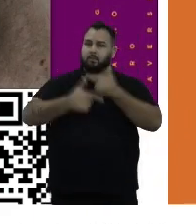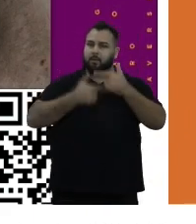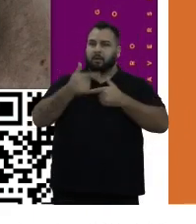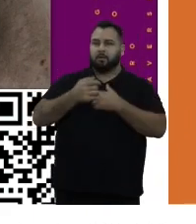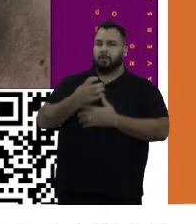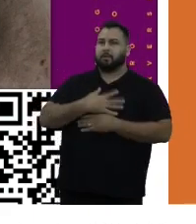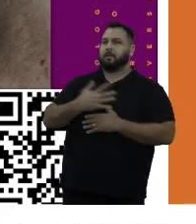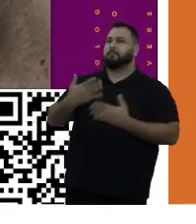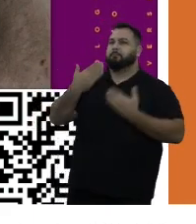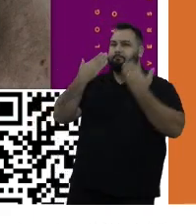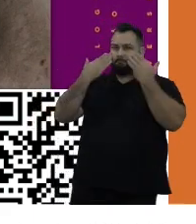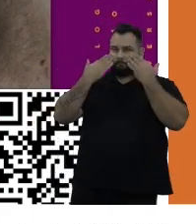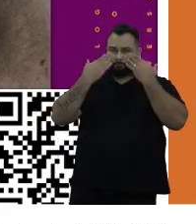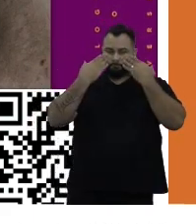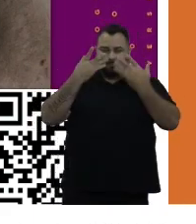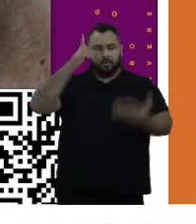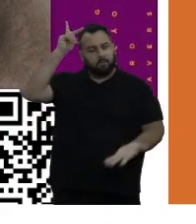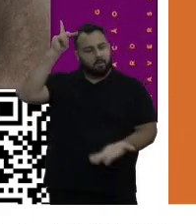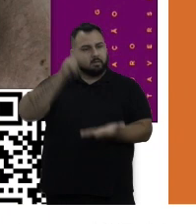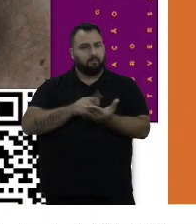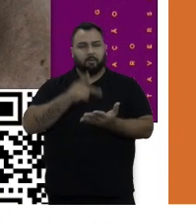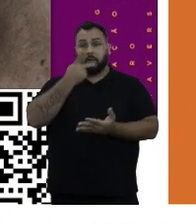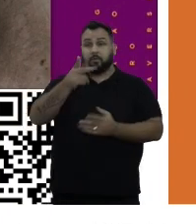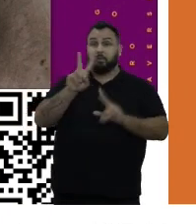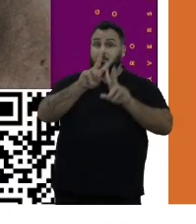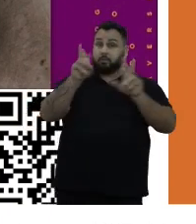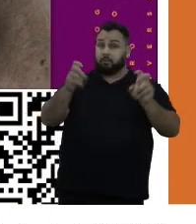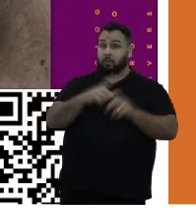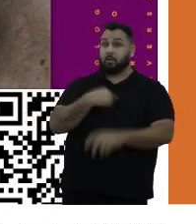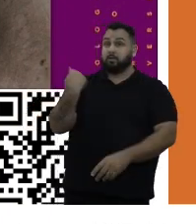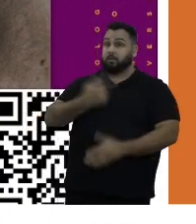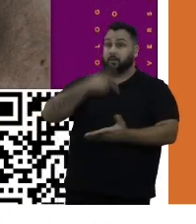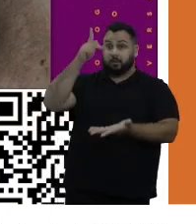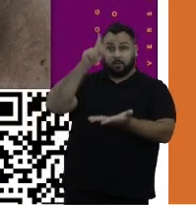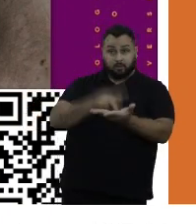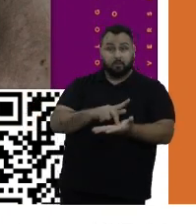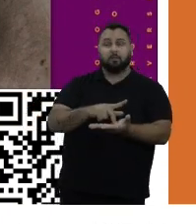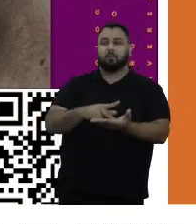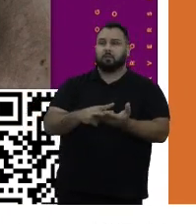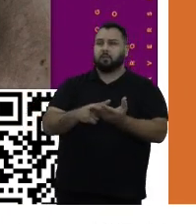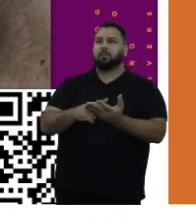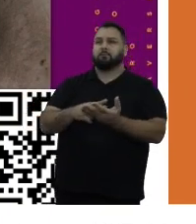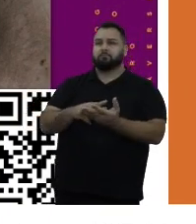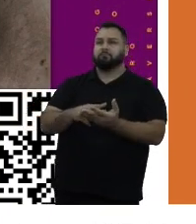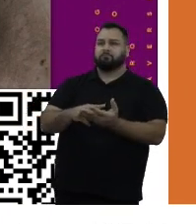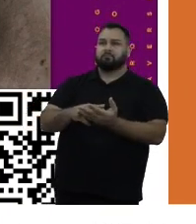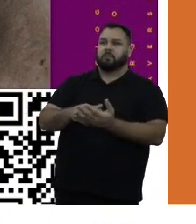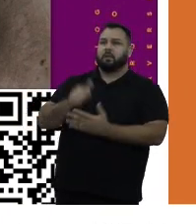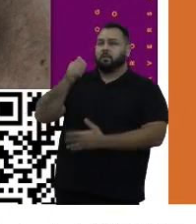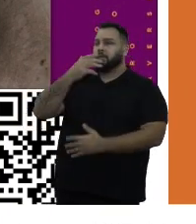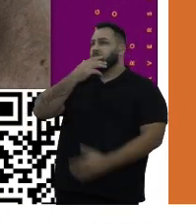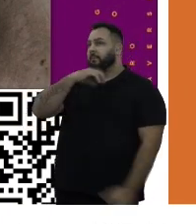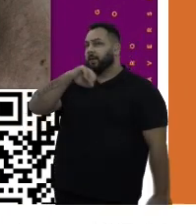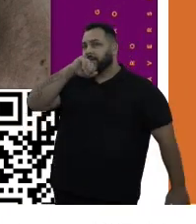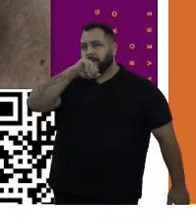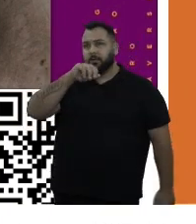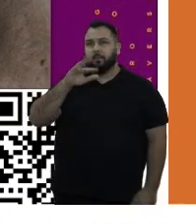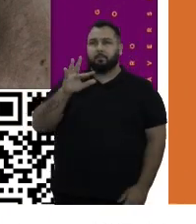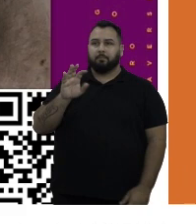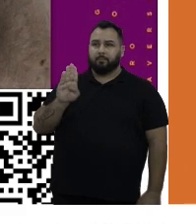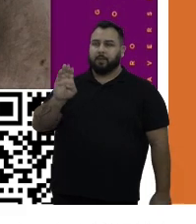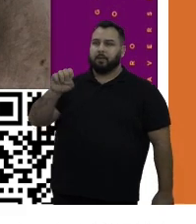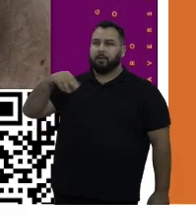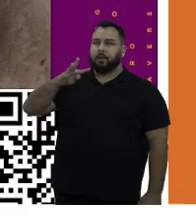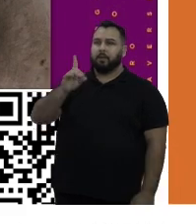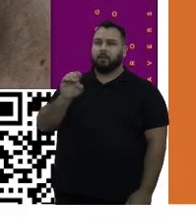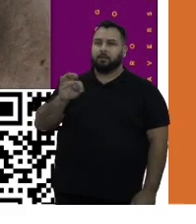verdade mesmo, para a gente falar sobre nós, assim, de verdade... Eu sou o pai do Benedito, do Francisco. Benedito tem